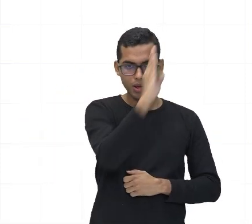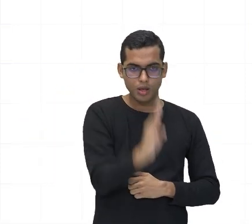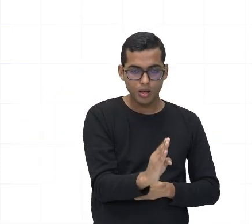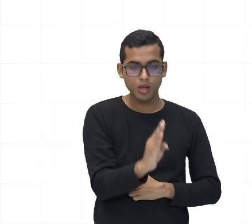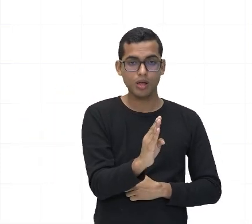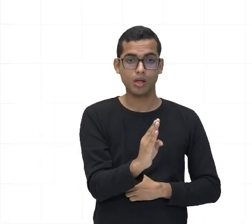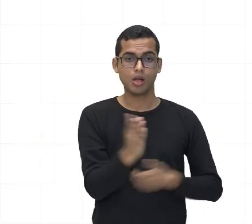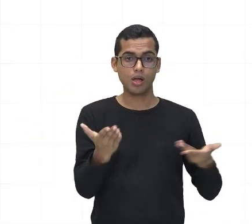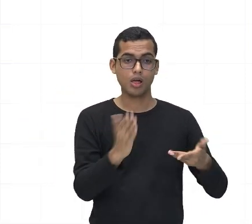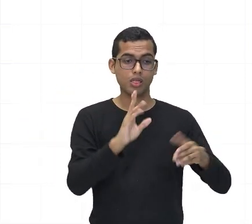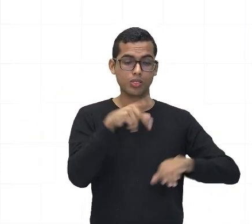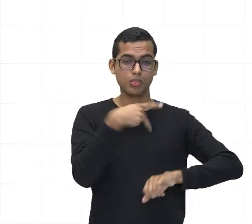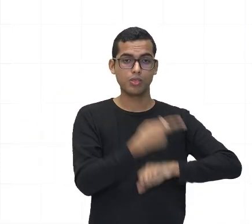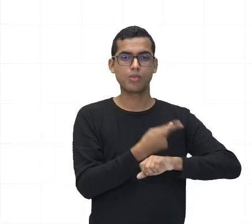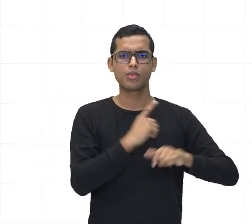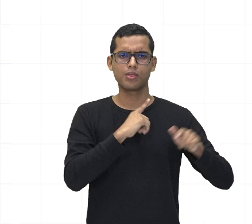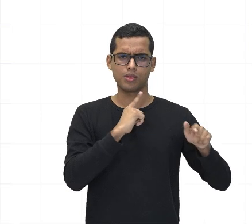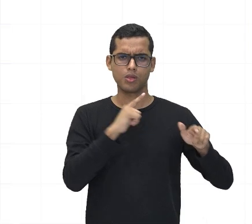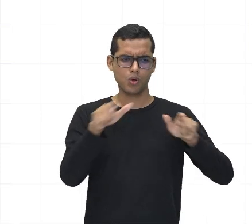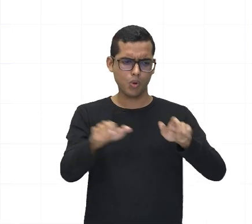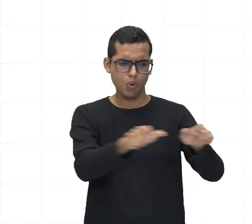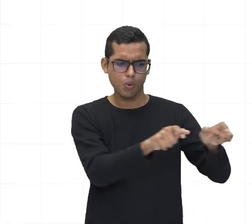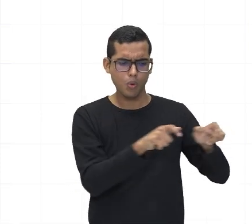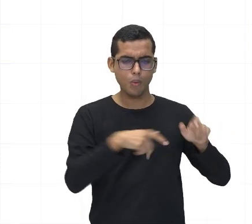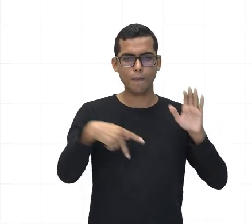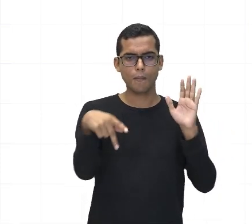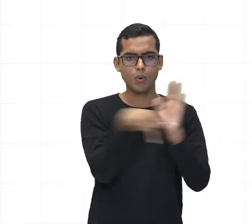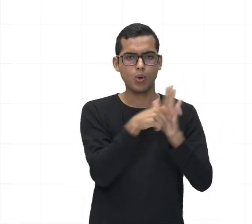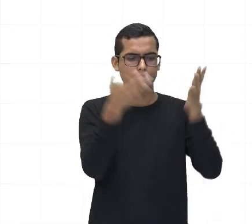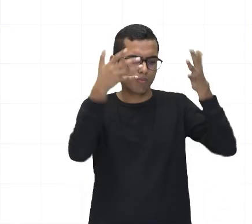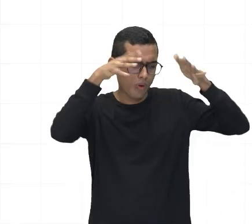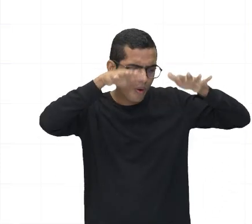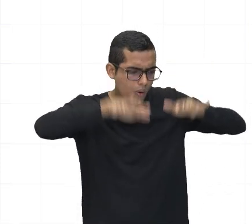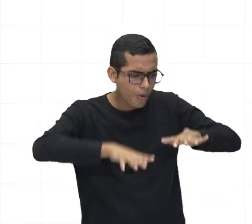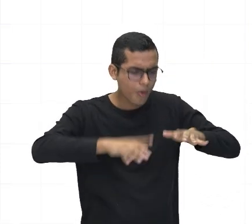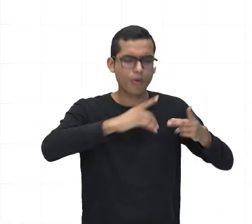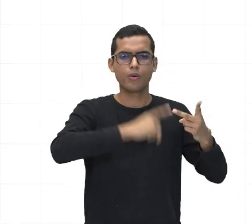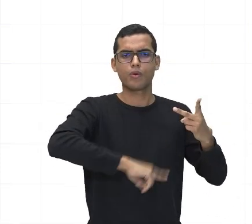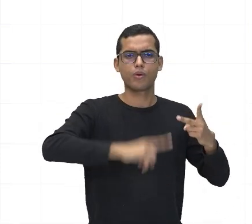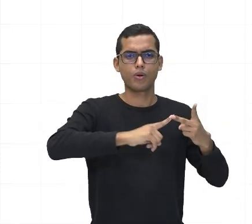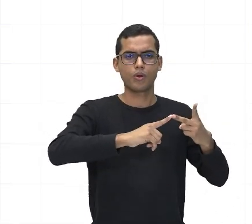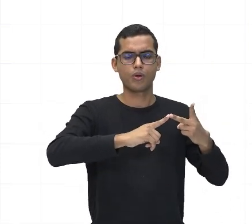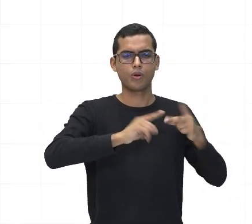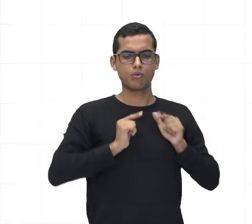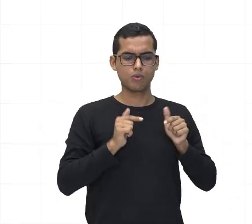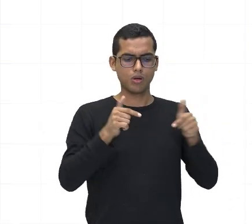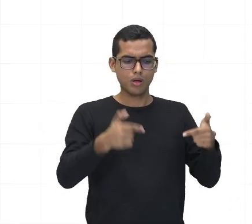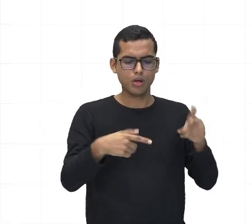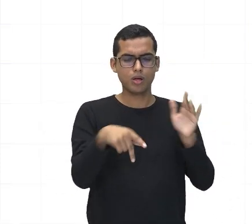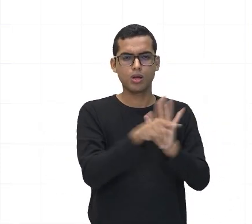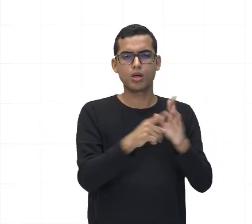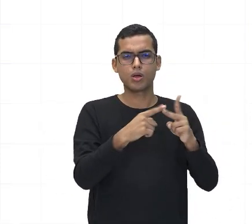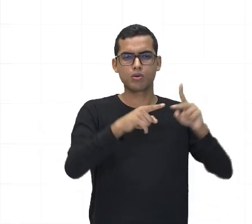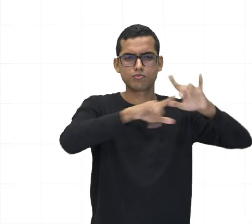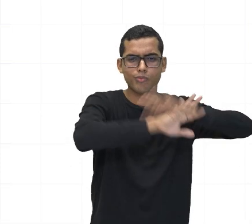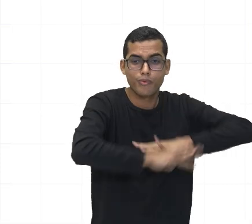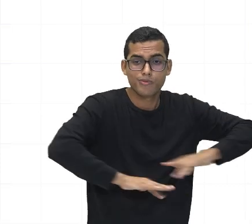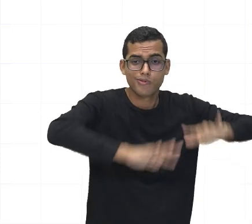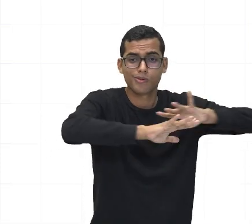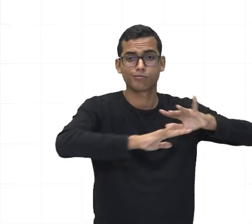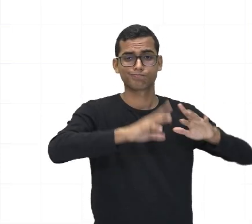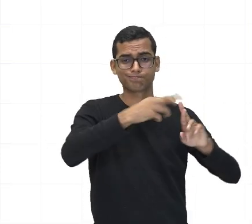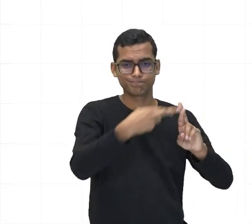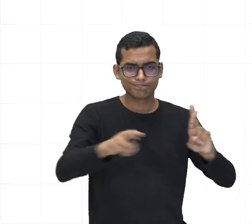africana, eles têm os seus locais próprios de culto, de prática religiosa, aonde acontece